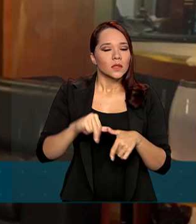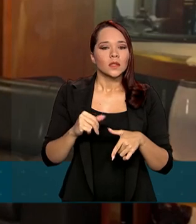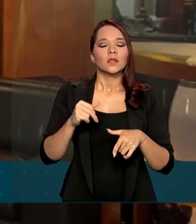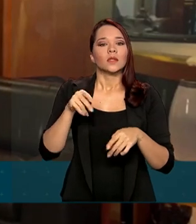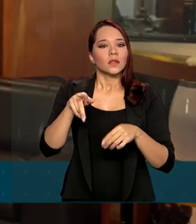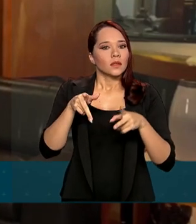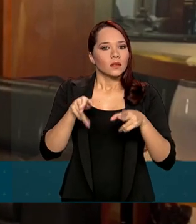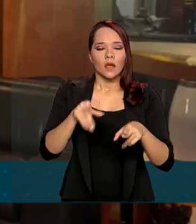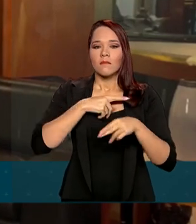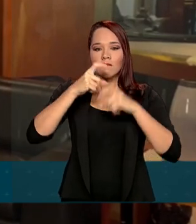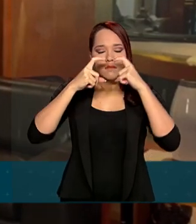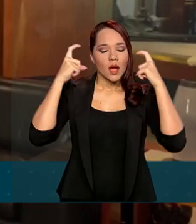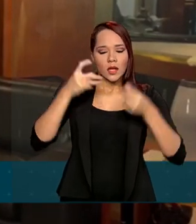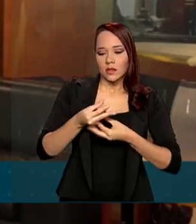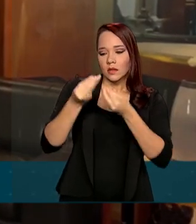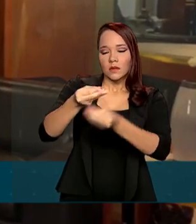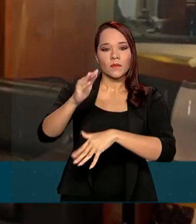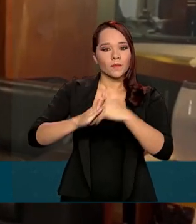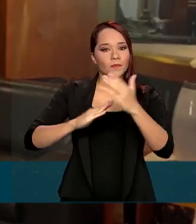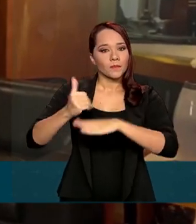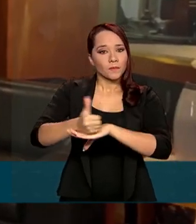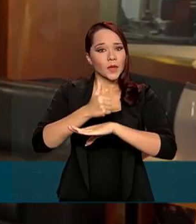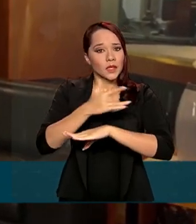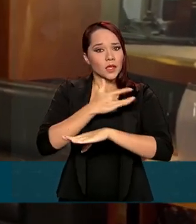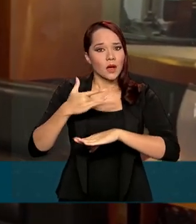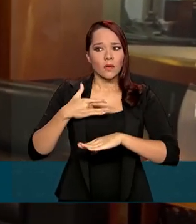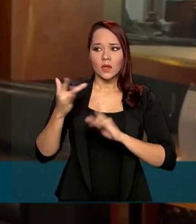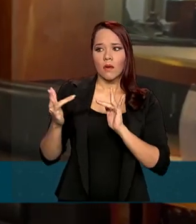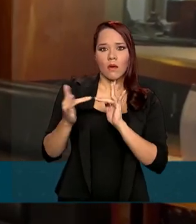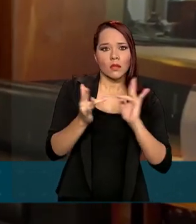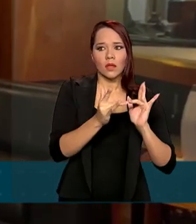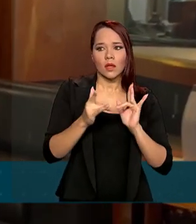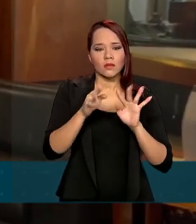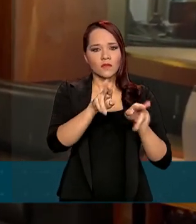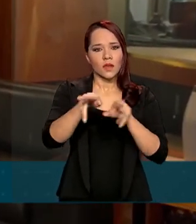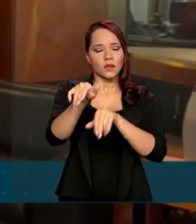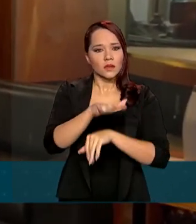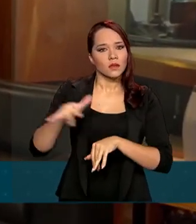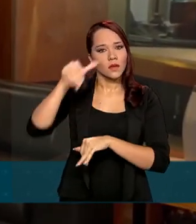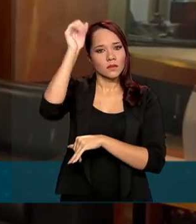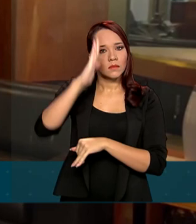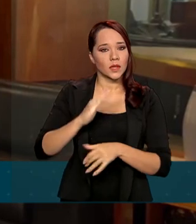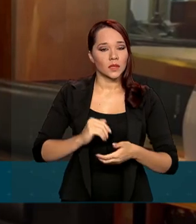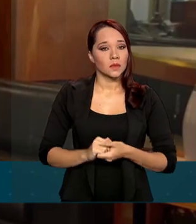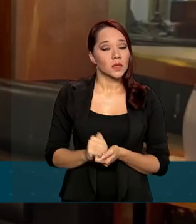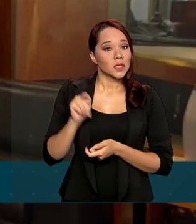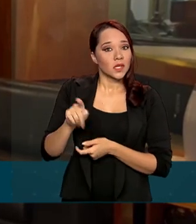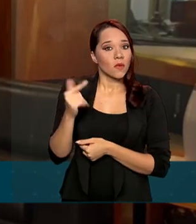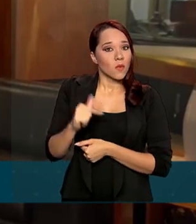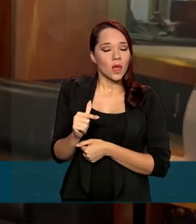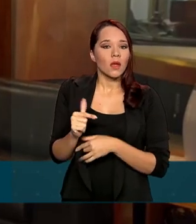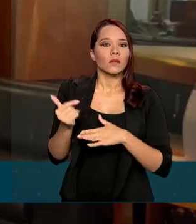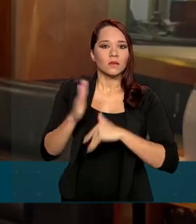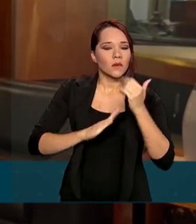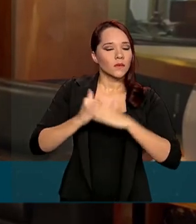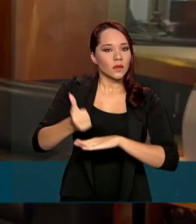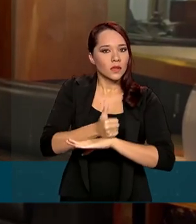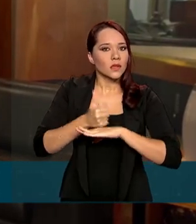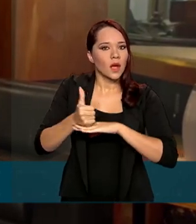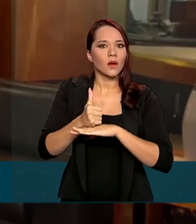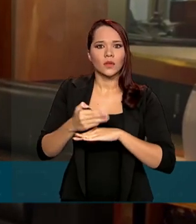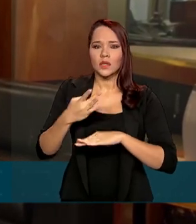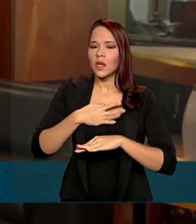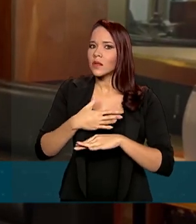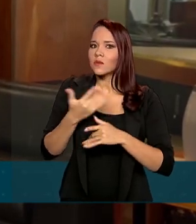máscaras para os profissionais de saúde que estão enfrentando a crise nos diversos cantos do Brasil. Sem isso, nossos profissionais de saúde, nossos